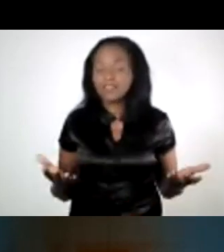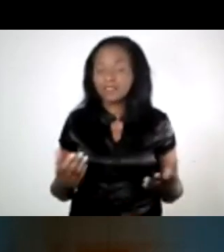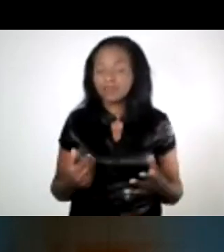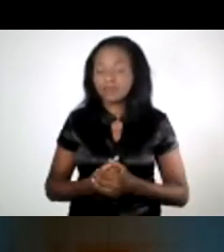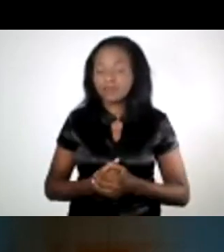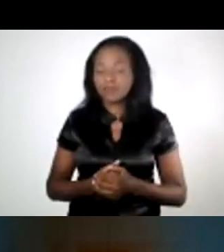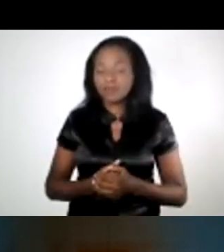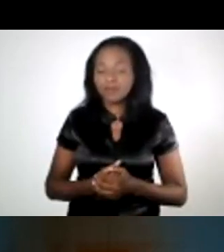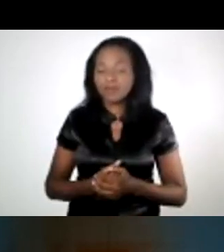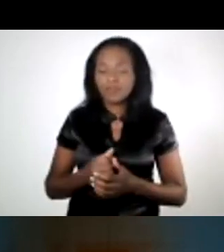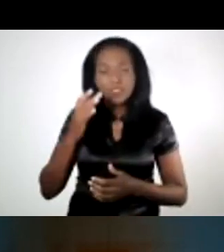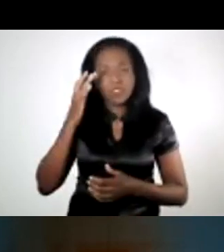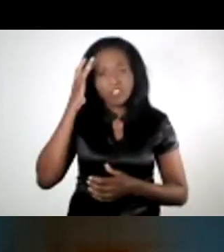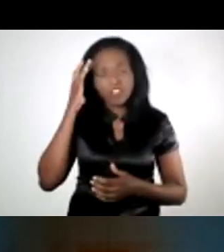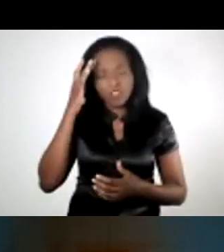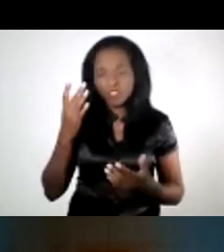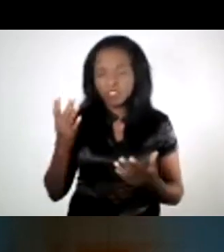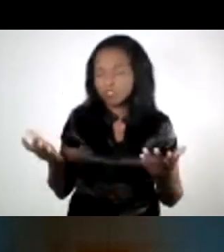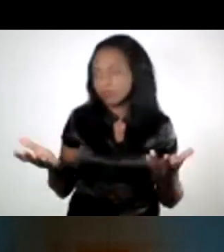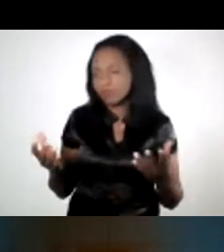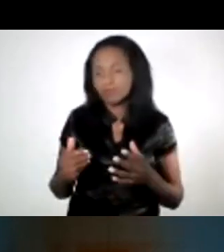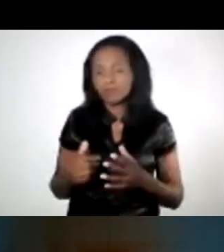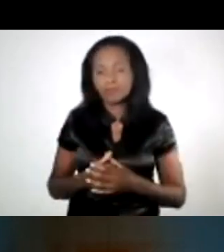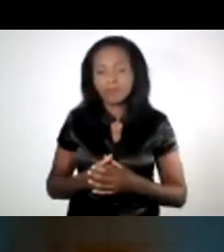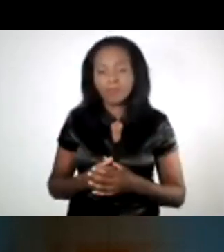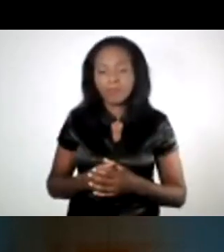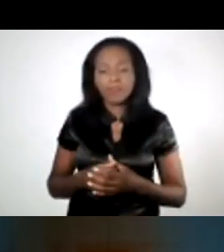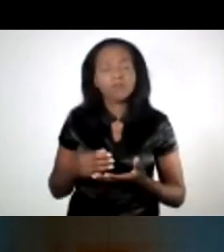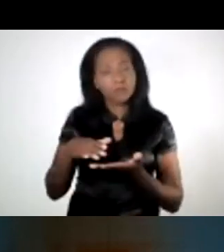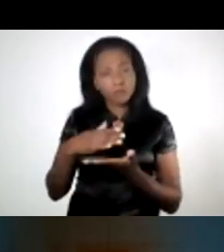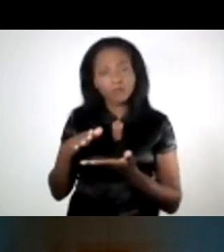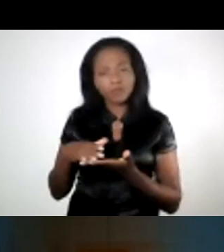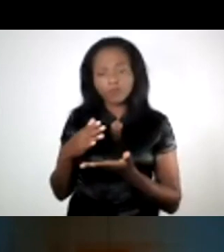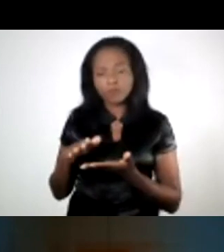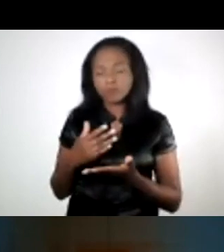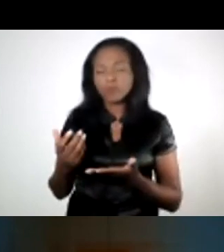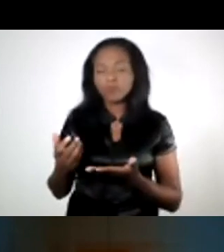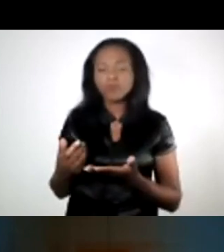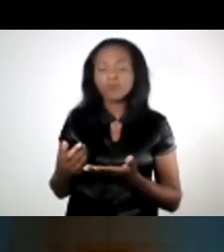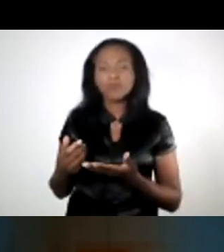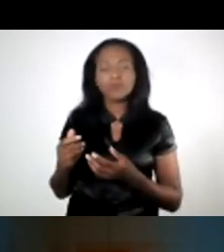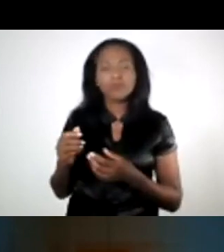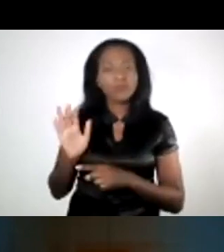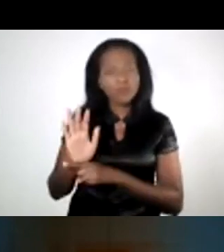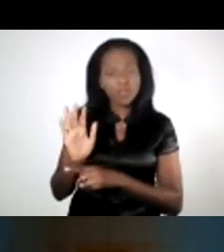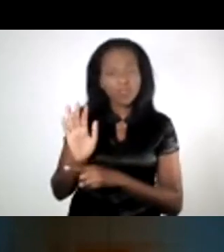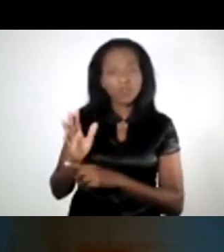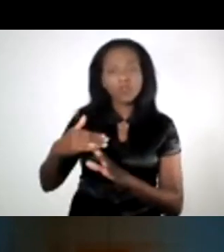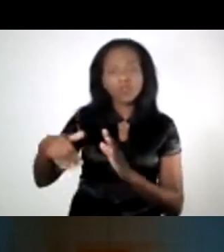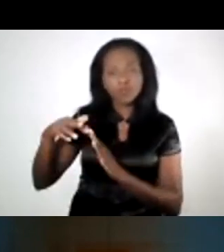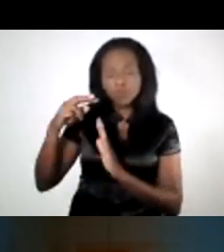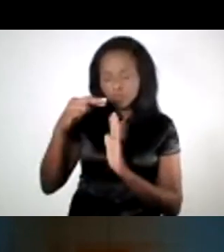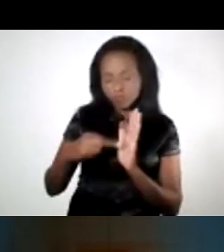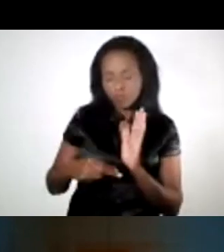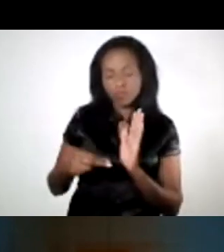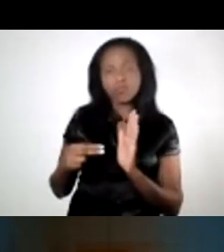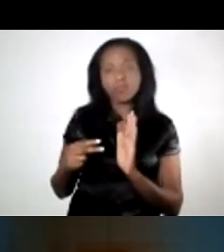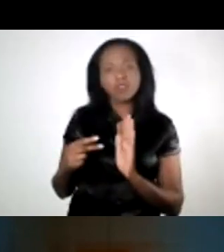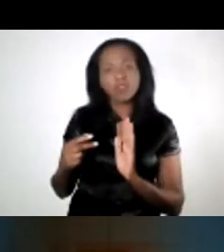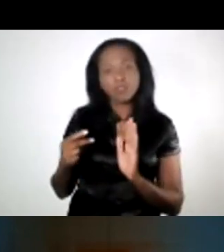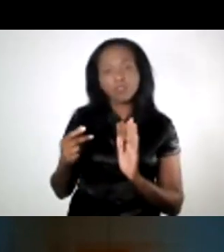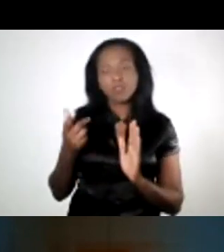Eu acho que é isso. E esse livro, ele traz para todo leitor que tiver a oportunidade de ler, a